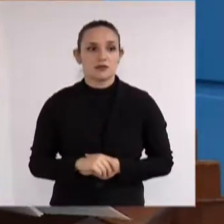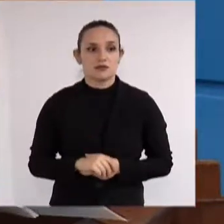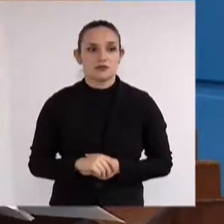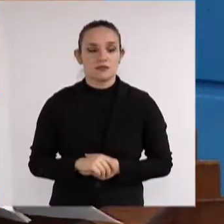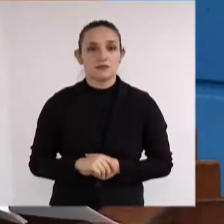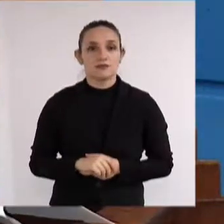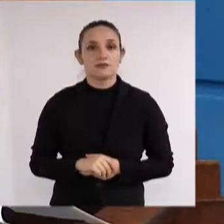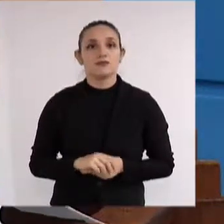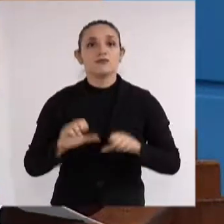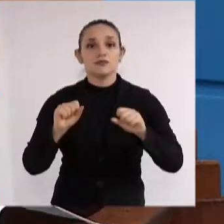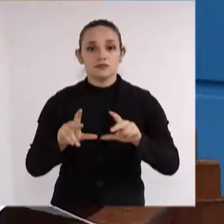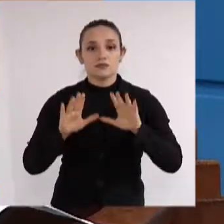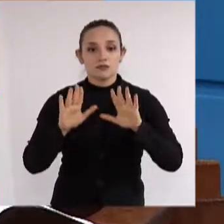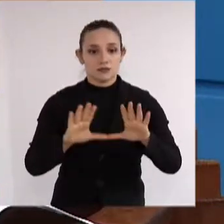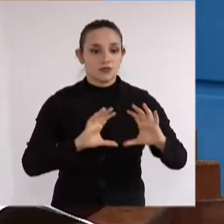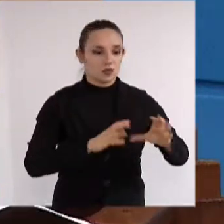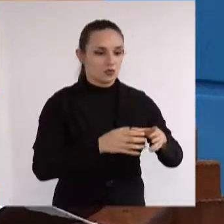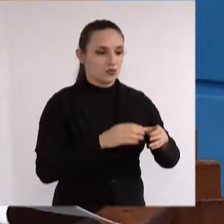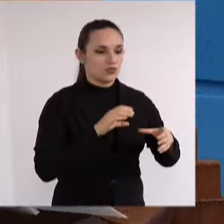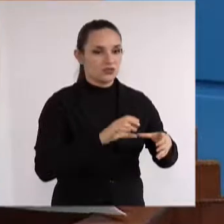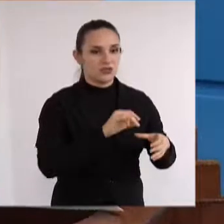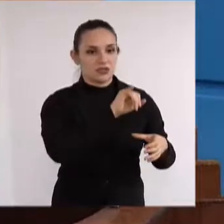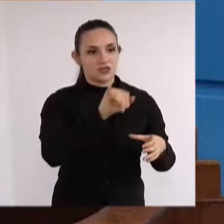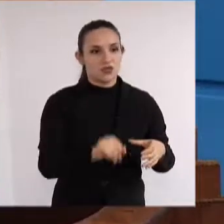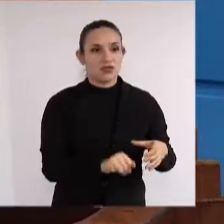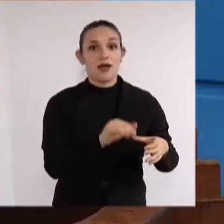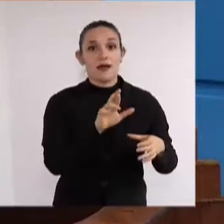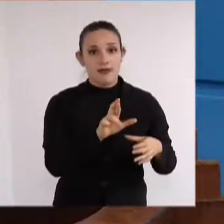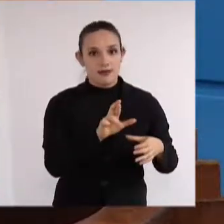analisado pela Comissão de Constituição e Justiça,